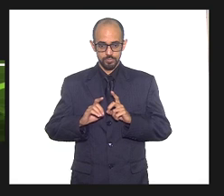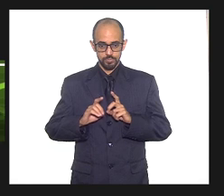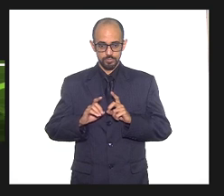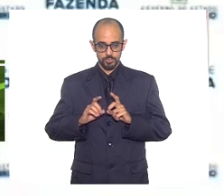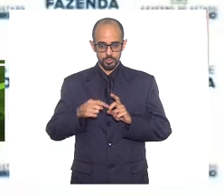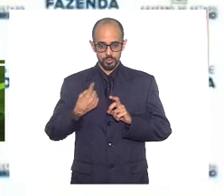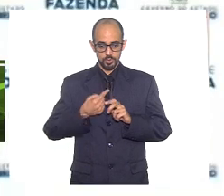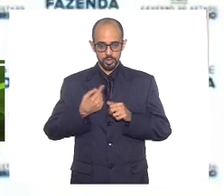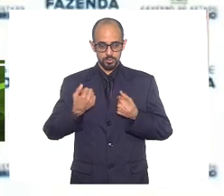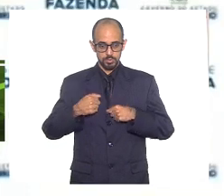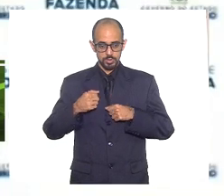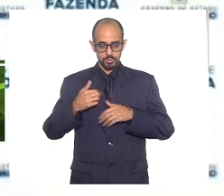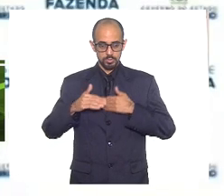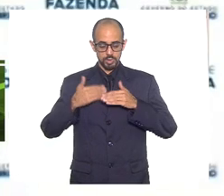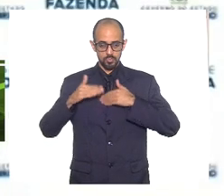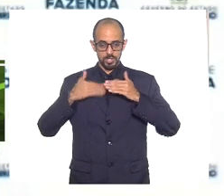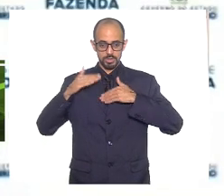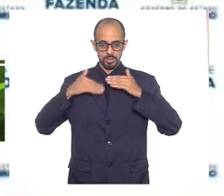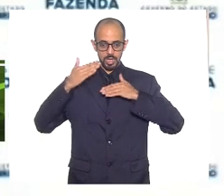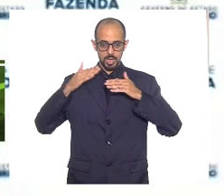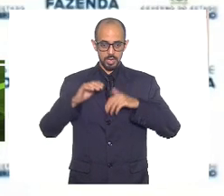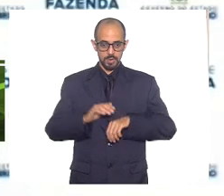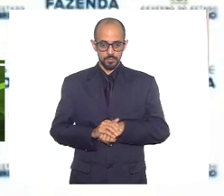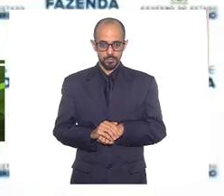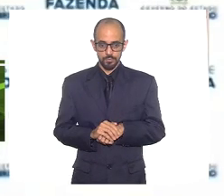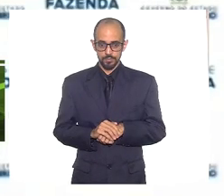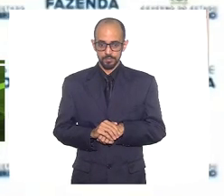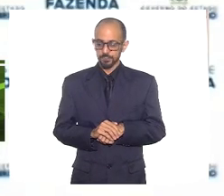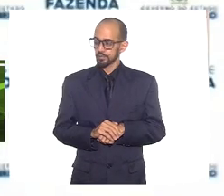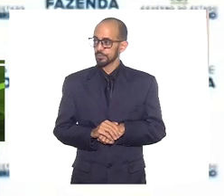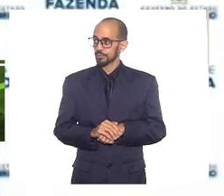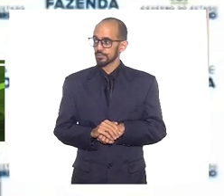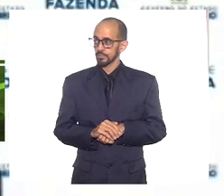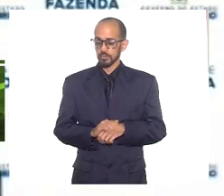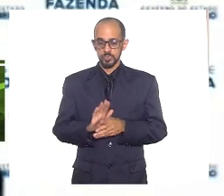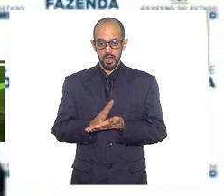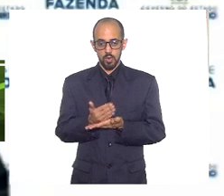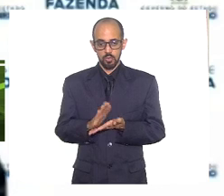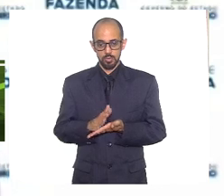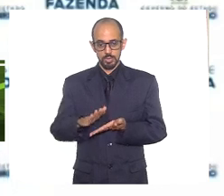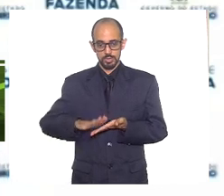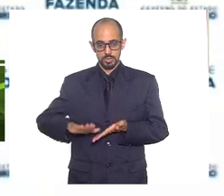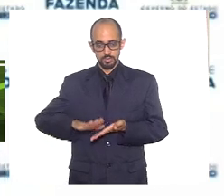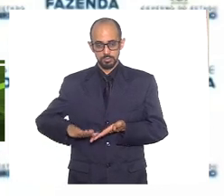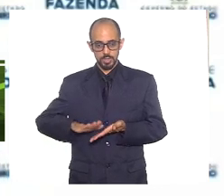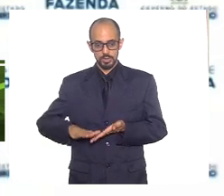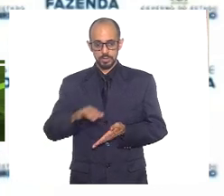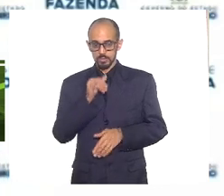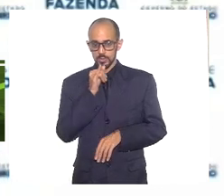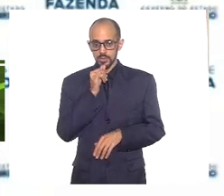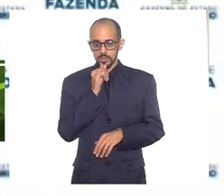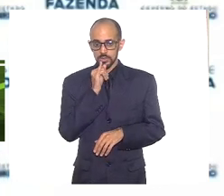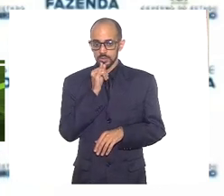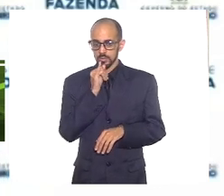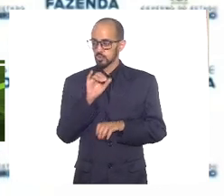avançar em algumas coisas de... algumas despesas, por exemplo, de educação que não